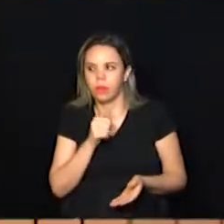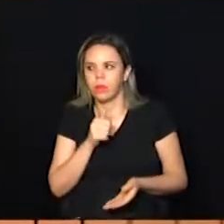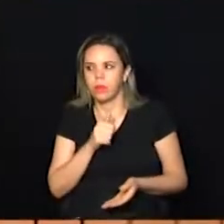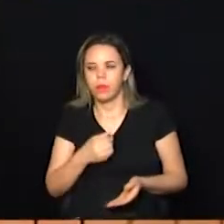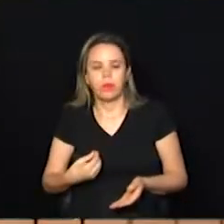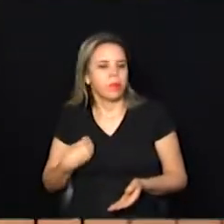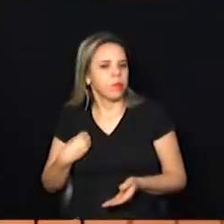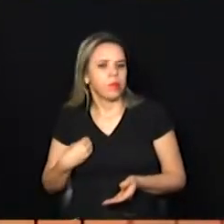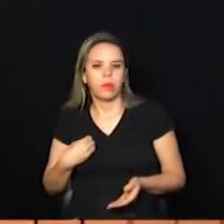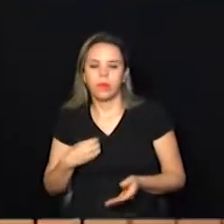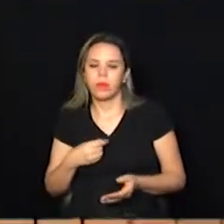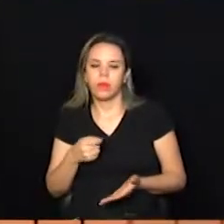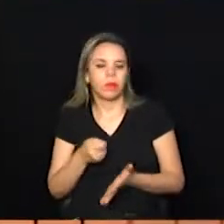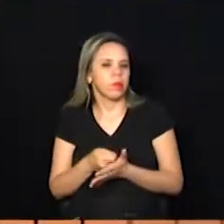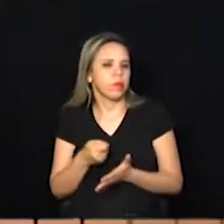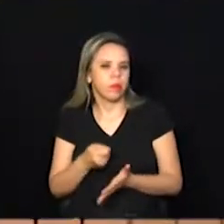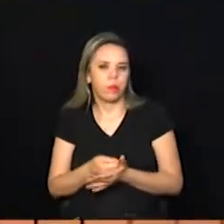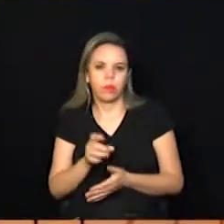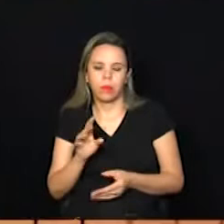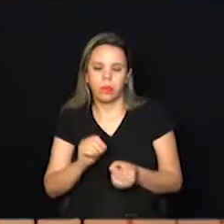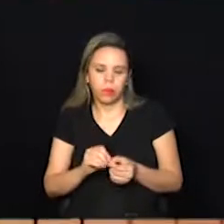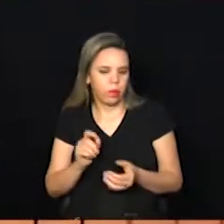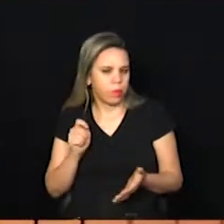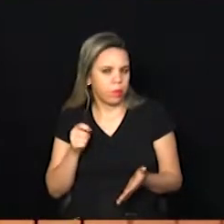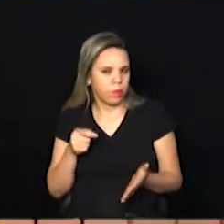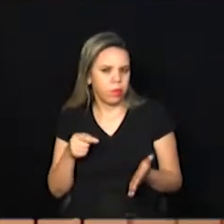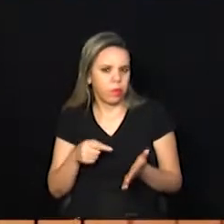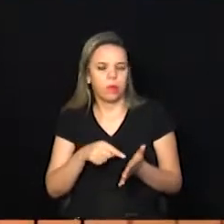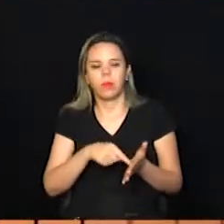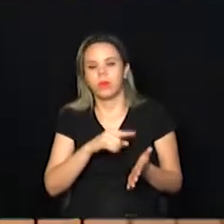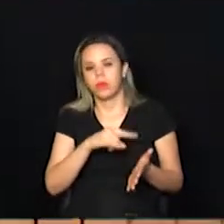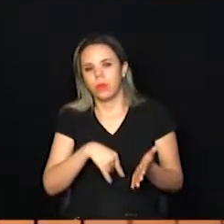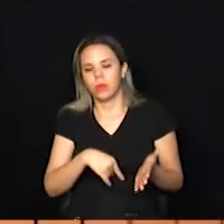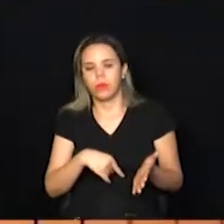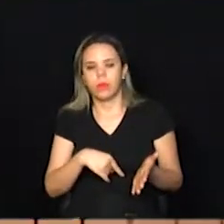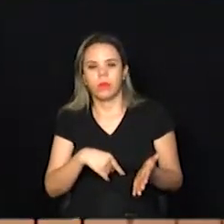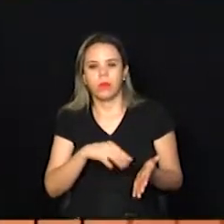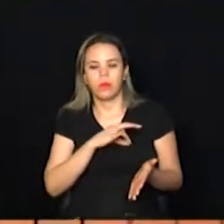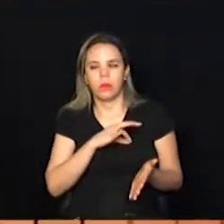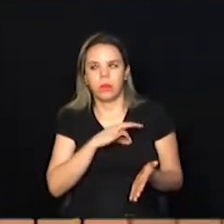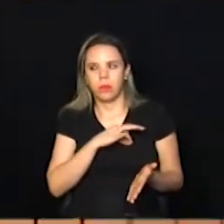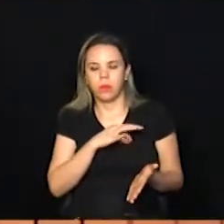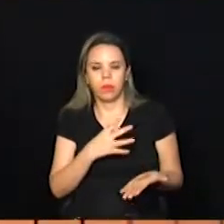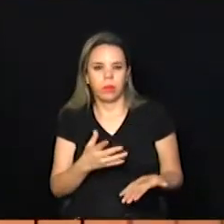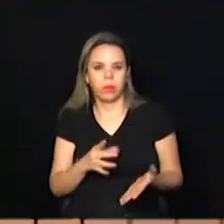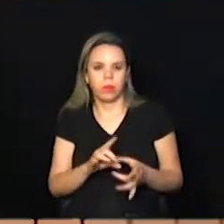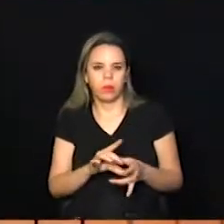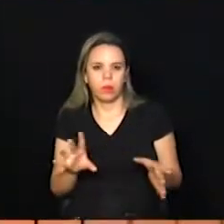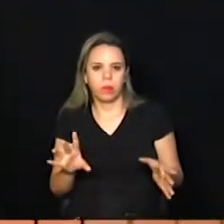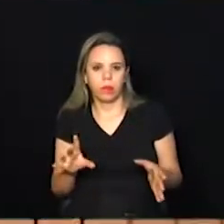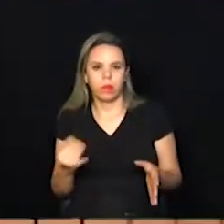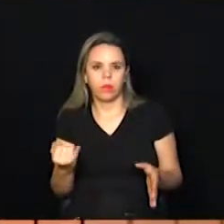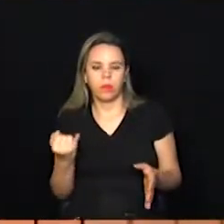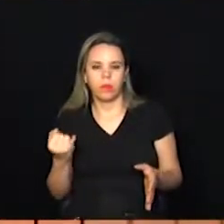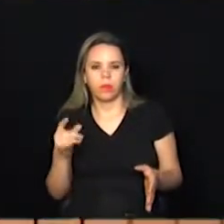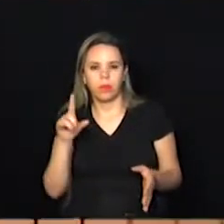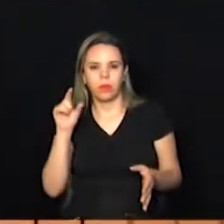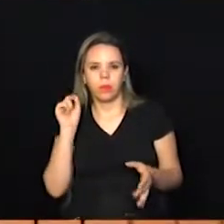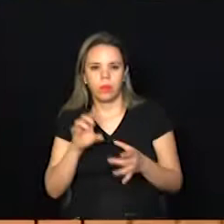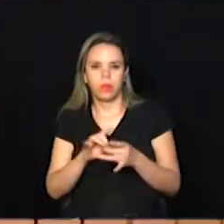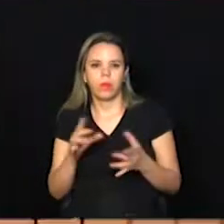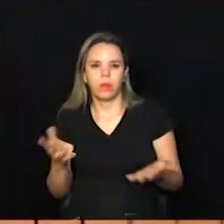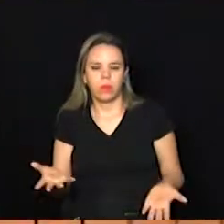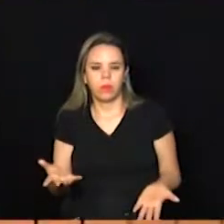esteja condicionado à realização de uma denúncia na delegacia. É claro que a denúncia é um passo importante, né, que